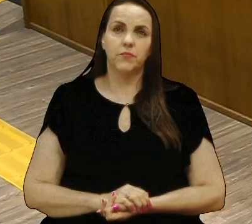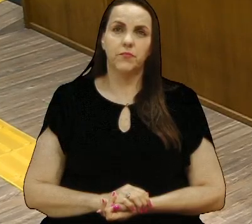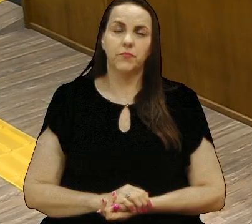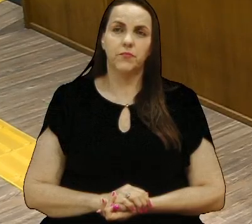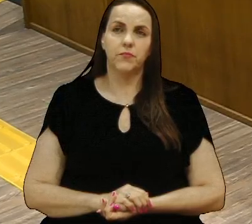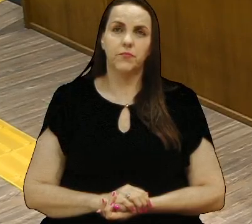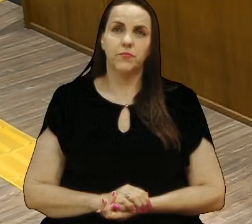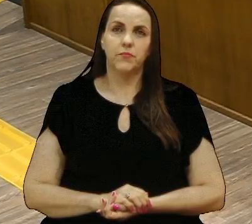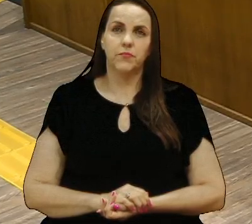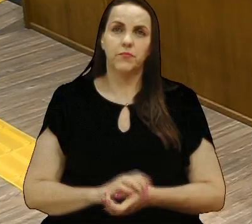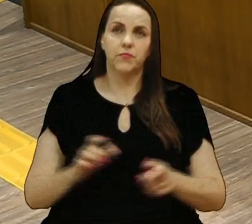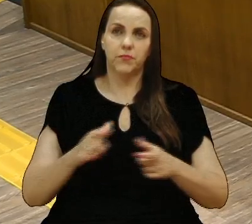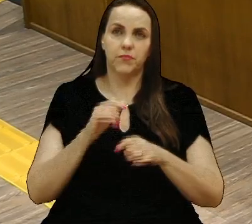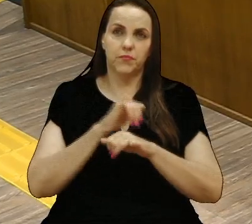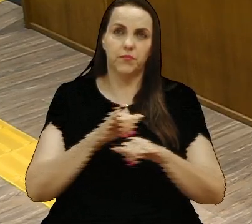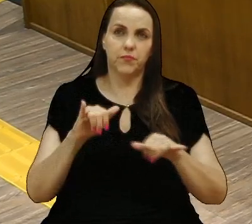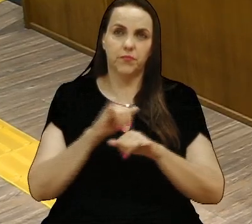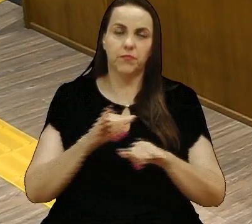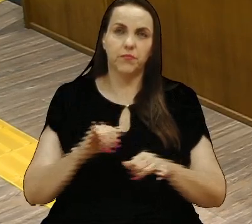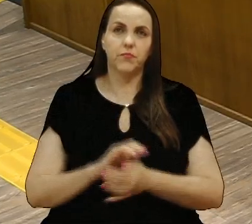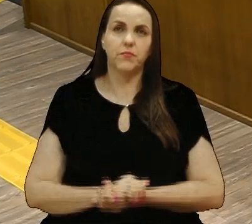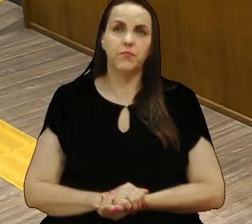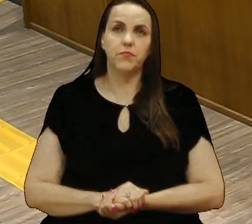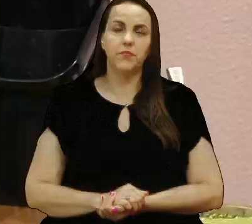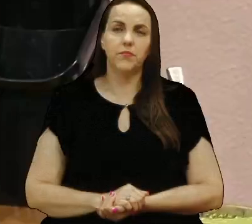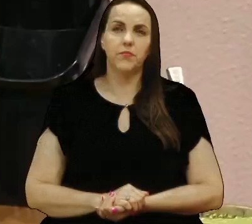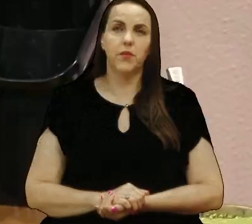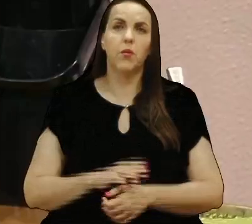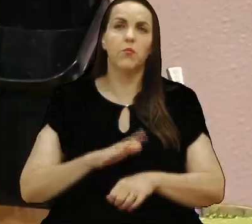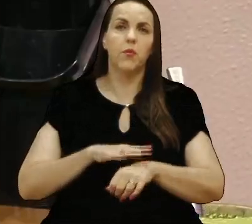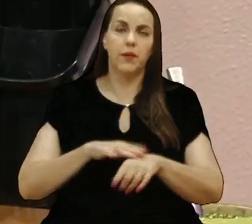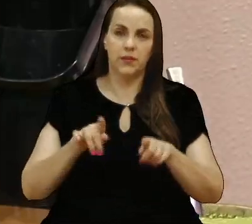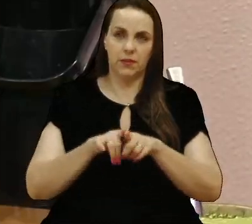Encerradas as pequenas comunicações, momento em que também se